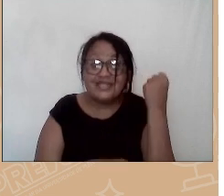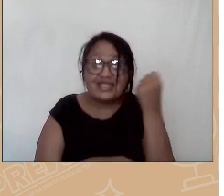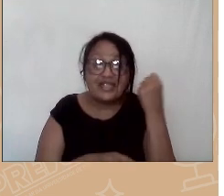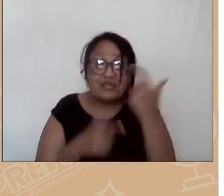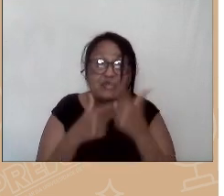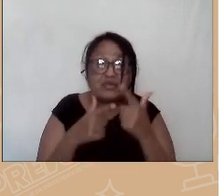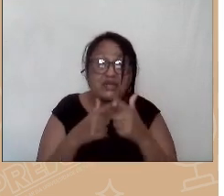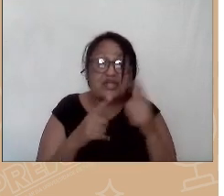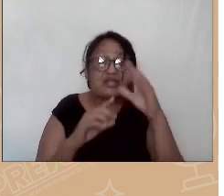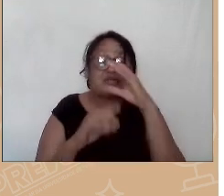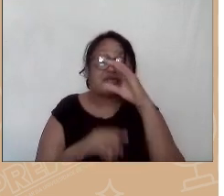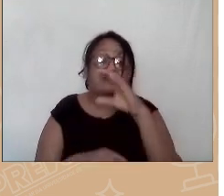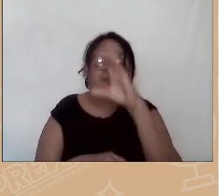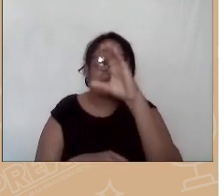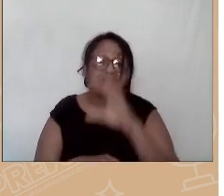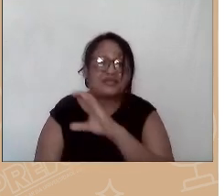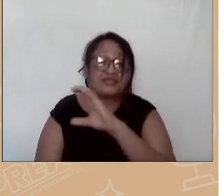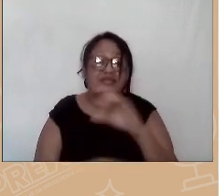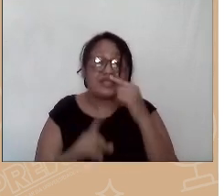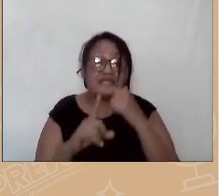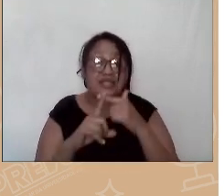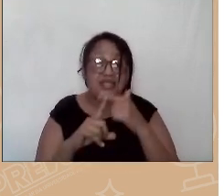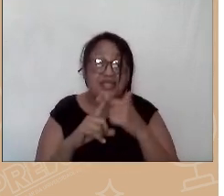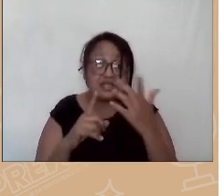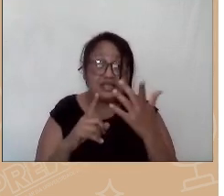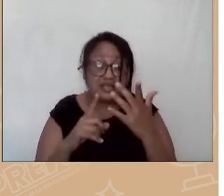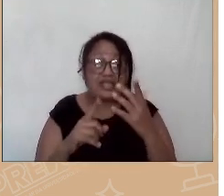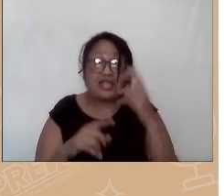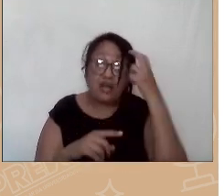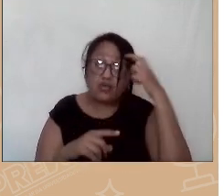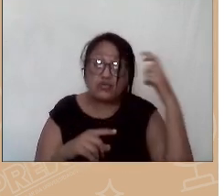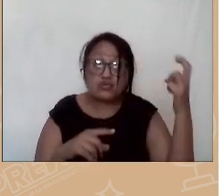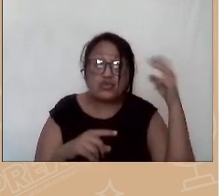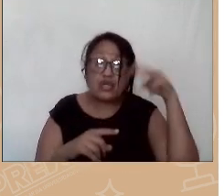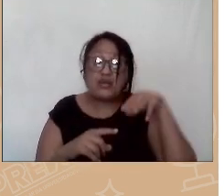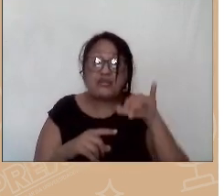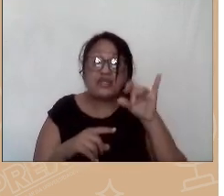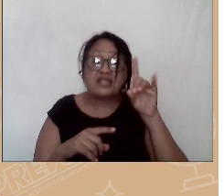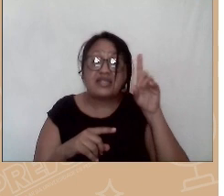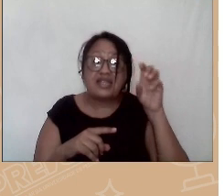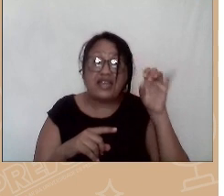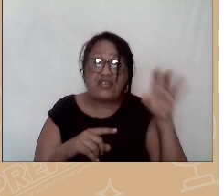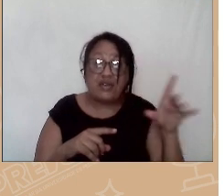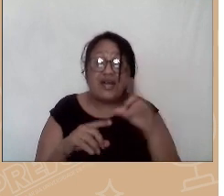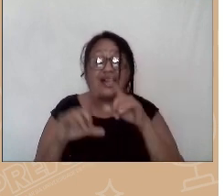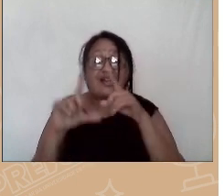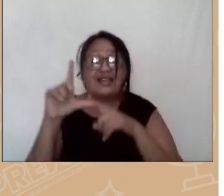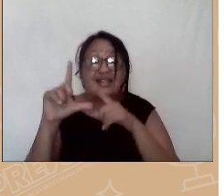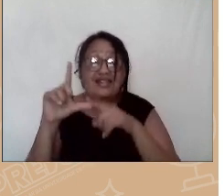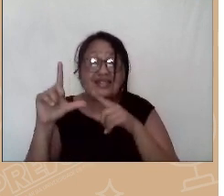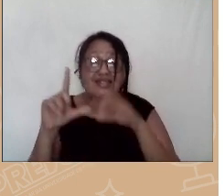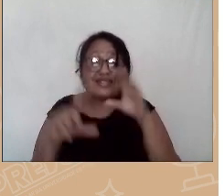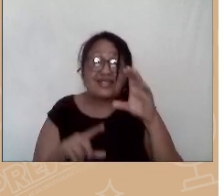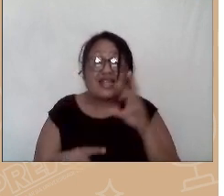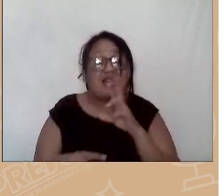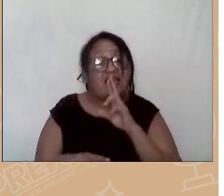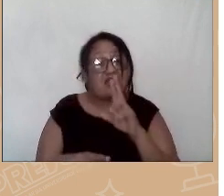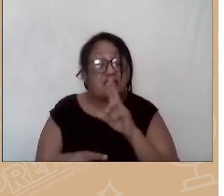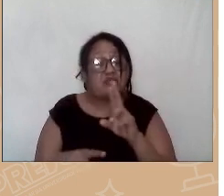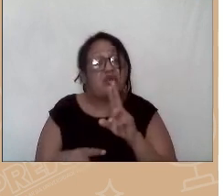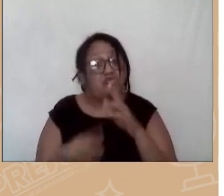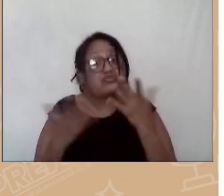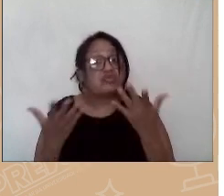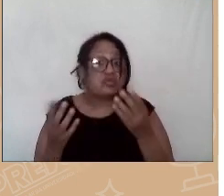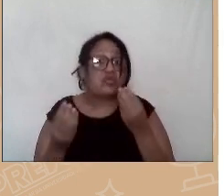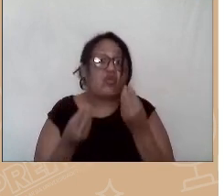forças tradicionais da cultura medieval a letra C ela responde bem com uma alternativa correta ela